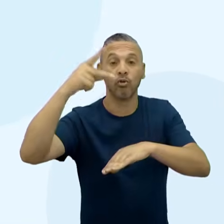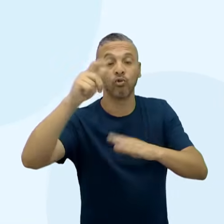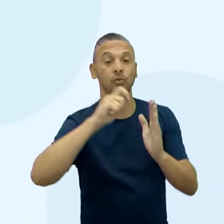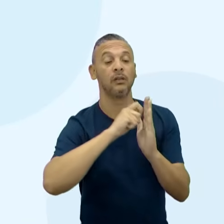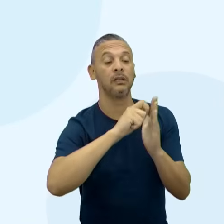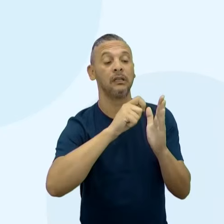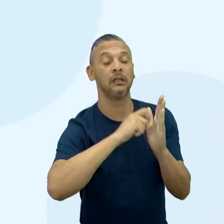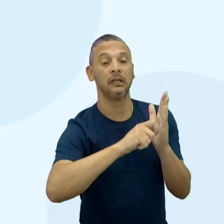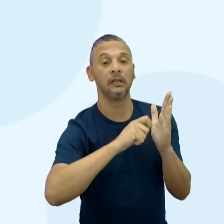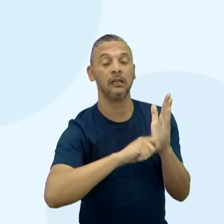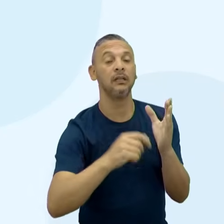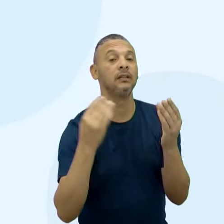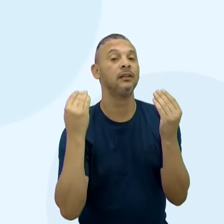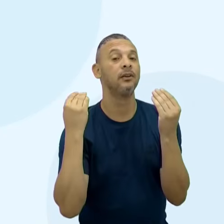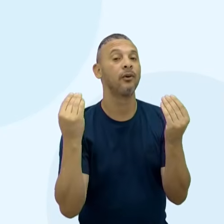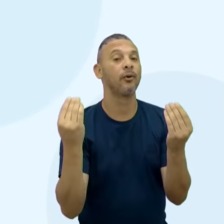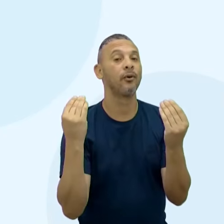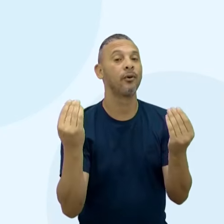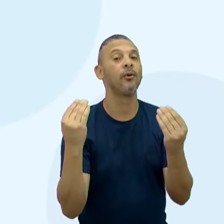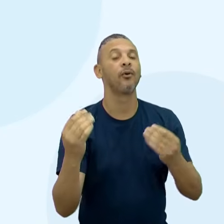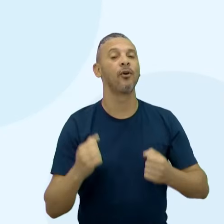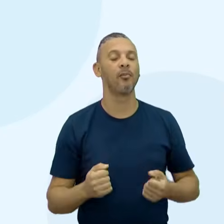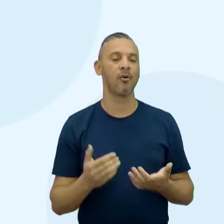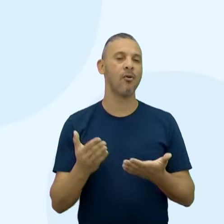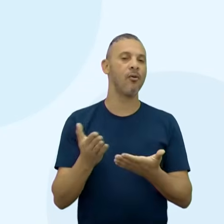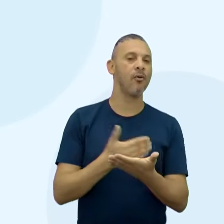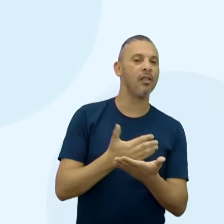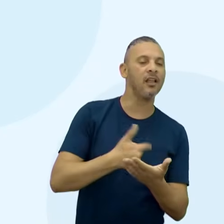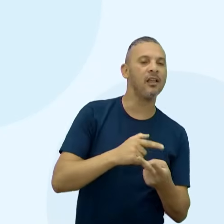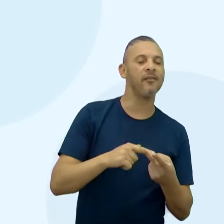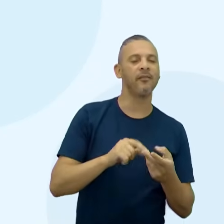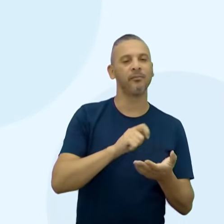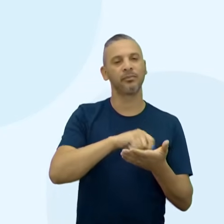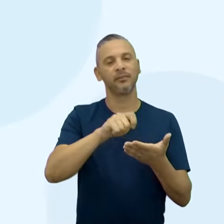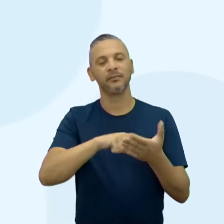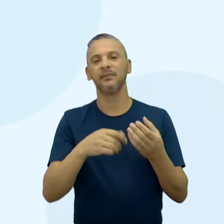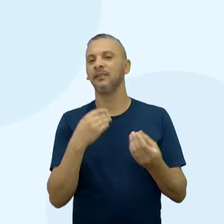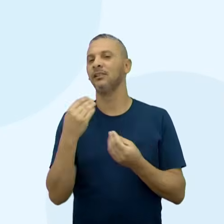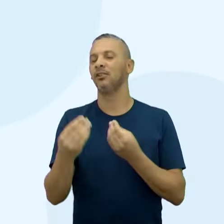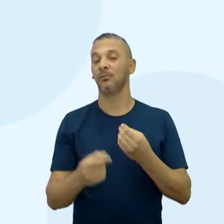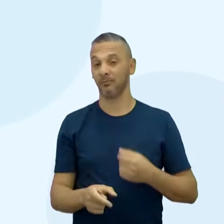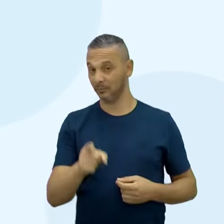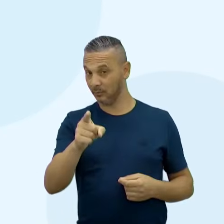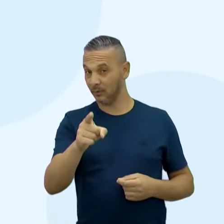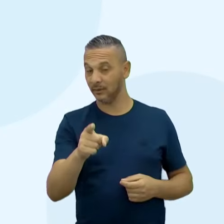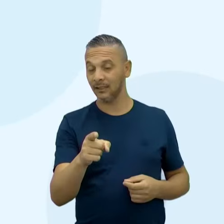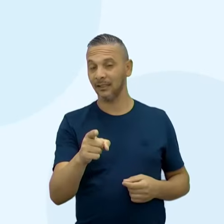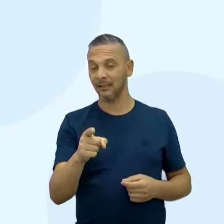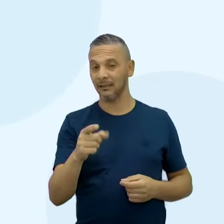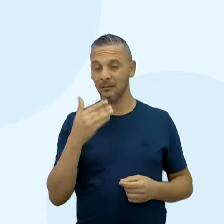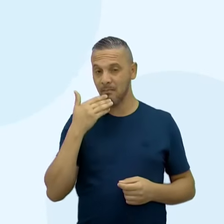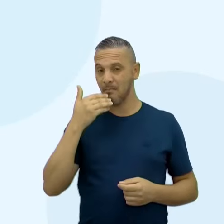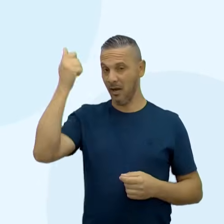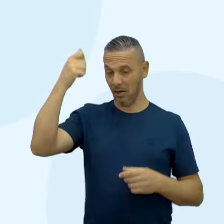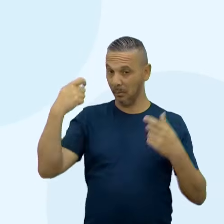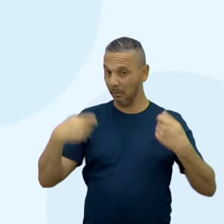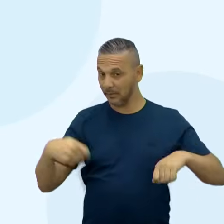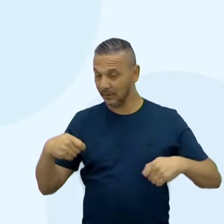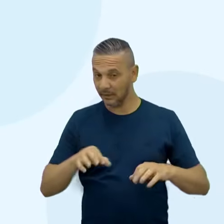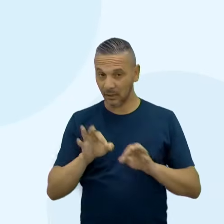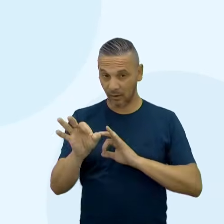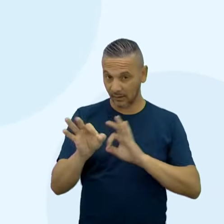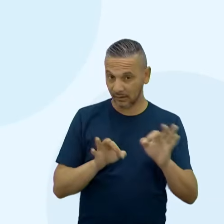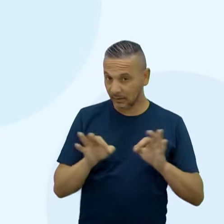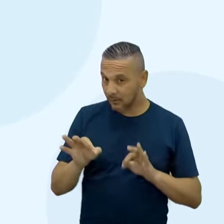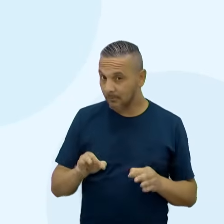aí, estudante, né? Como que está o seu livro, o seu caderno aí de anotação? Será que você precisa de uma melhor organização do